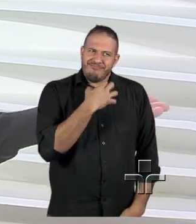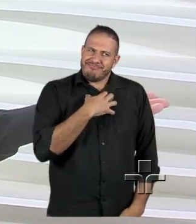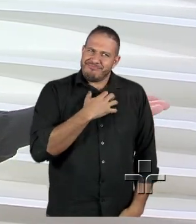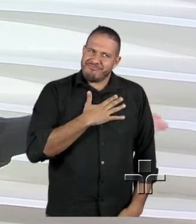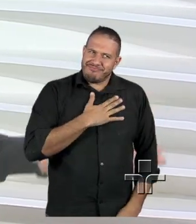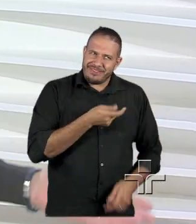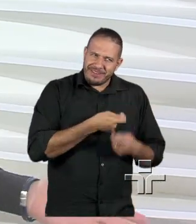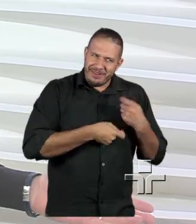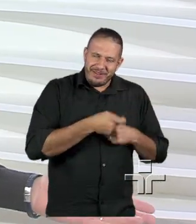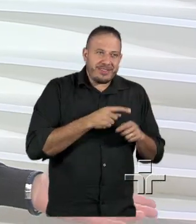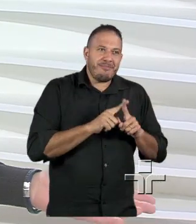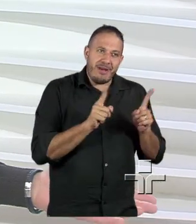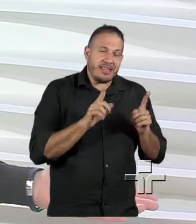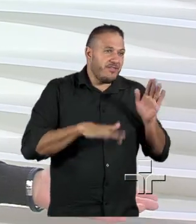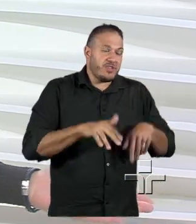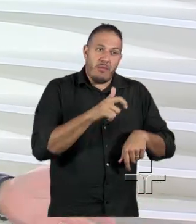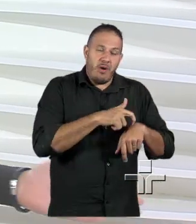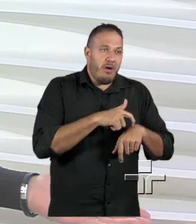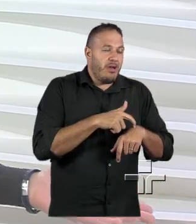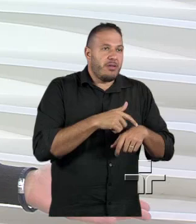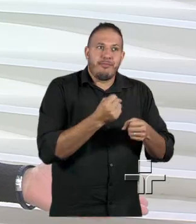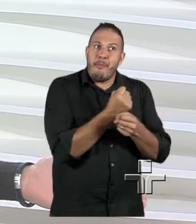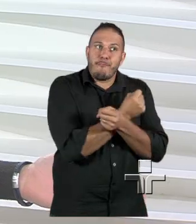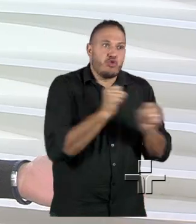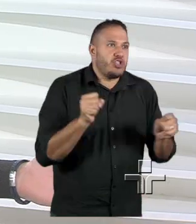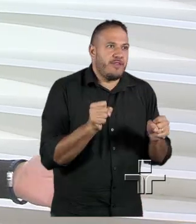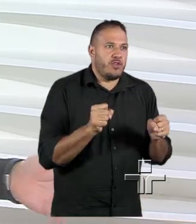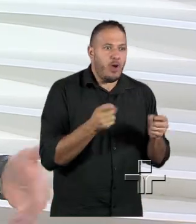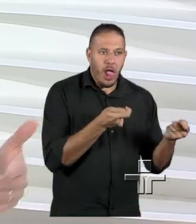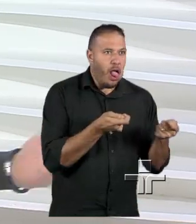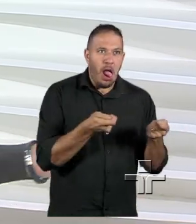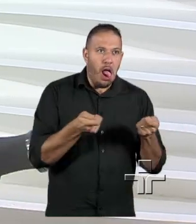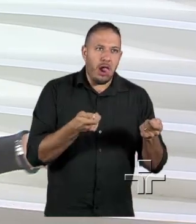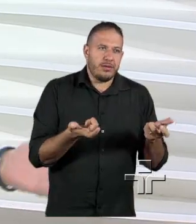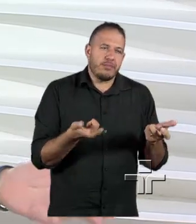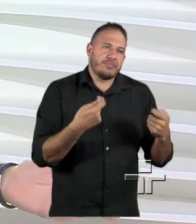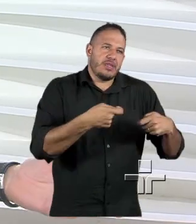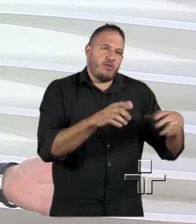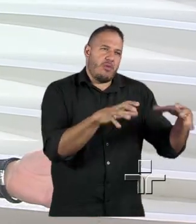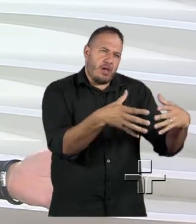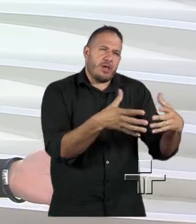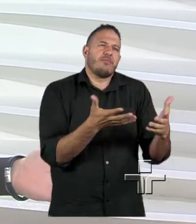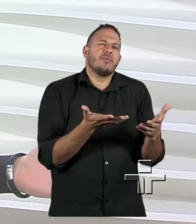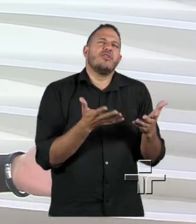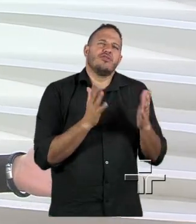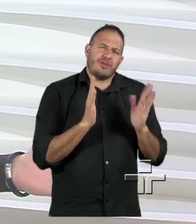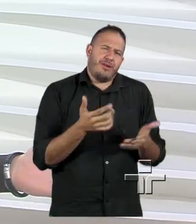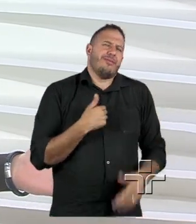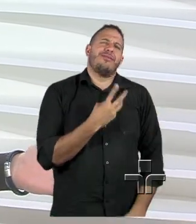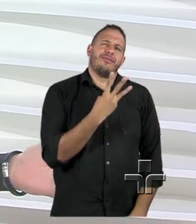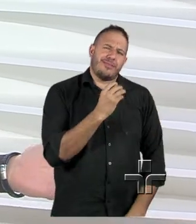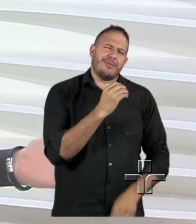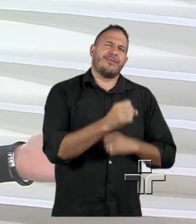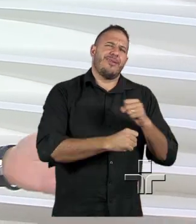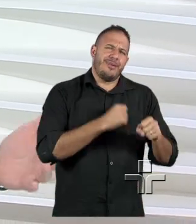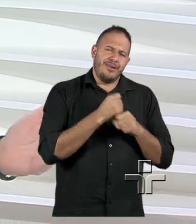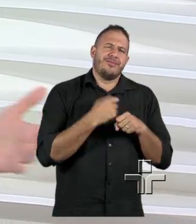uma hora que é impossível você fazer sozinho, e você precisa de uma equipe, né? E já tem, com 30 anos, já